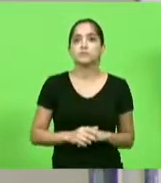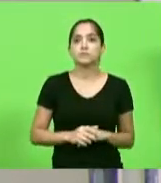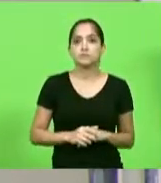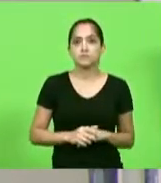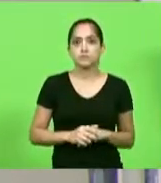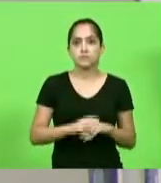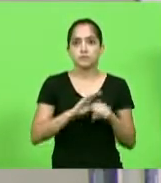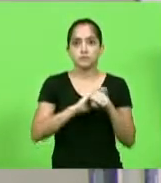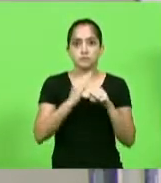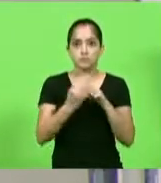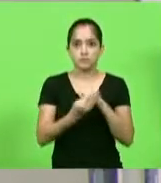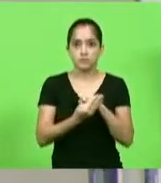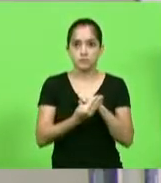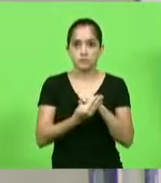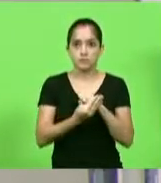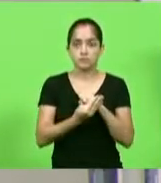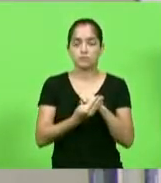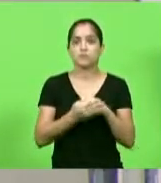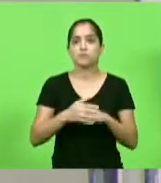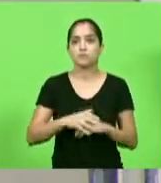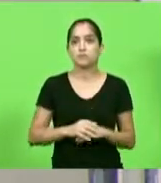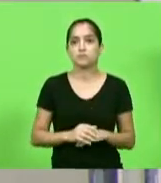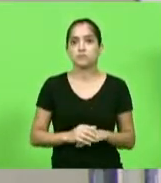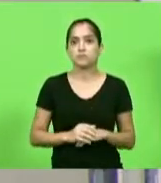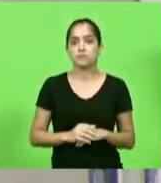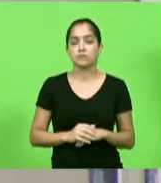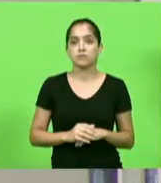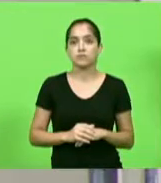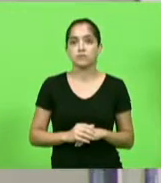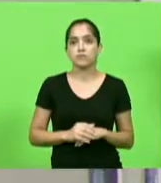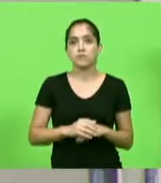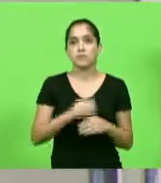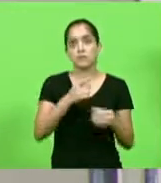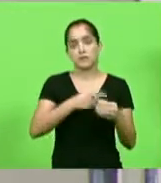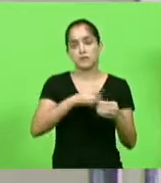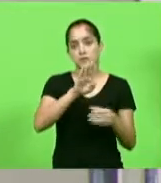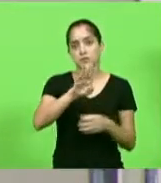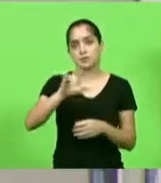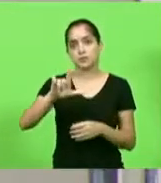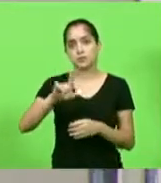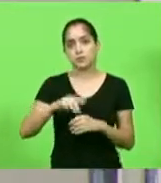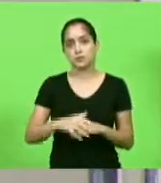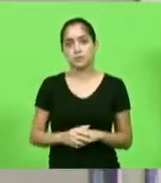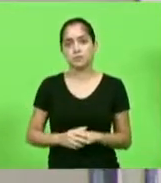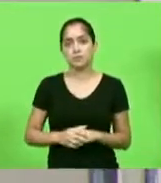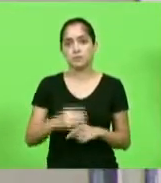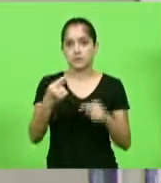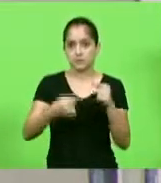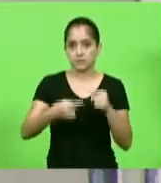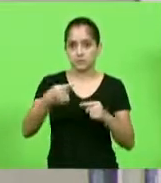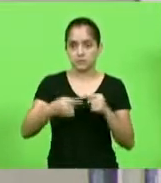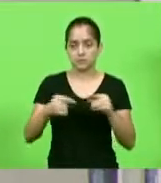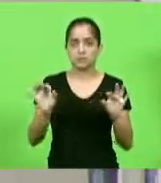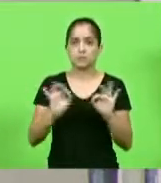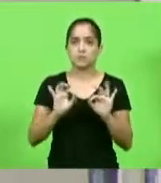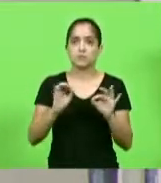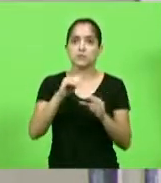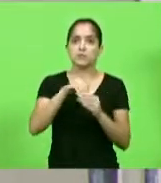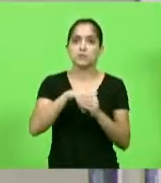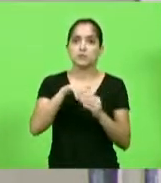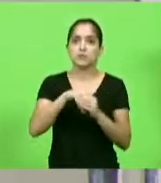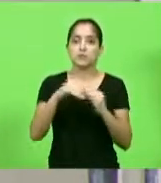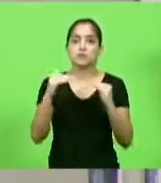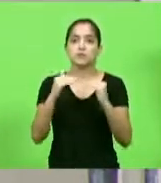Vieira, no bairro Itaupava-Zinha, em Blumenau. Em discussão, não havendo quem queira